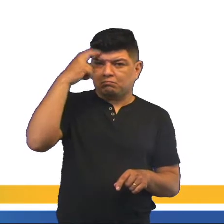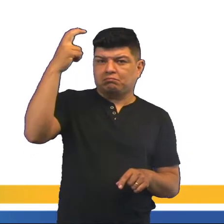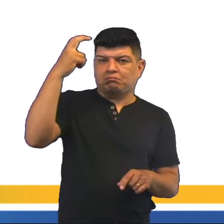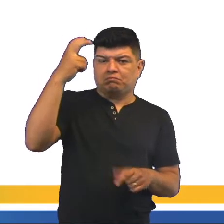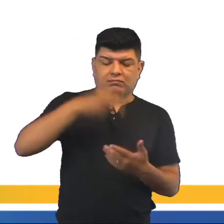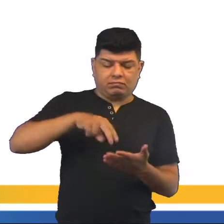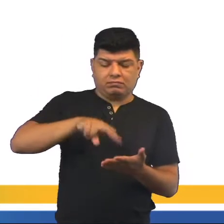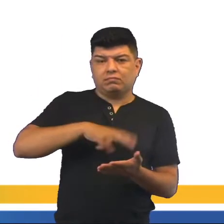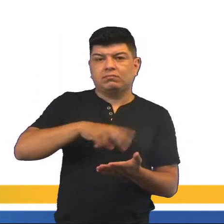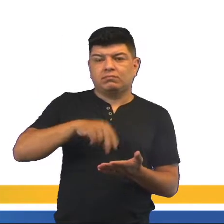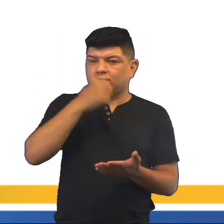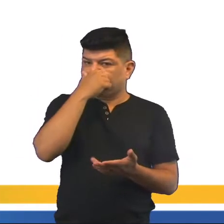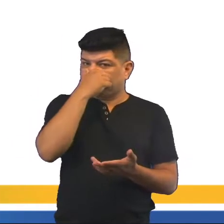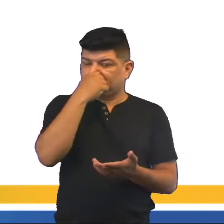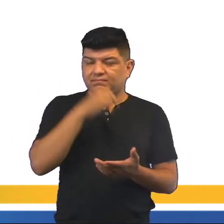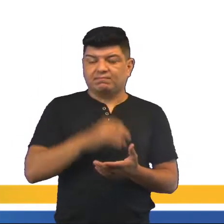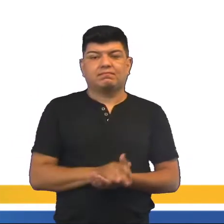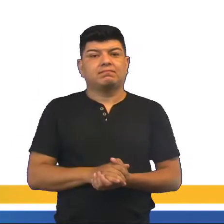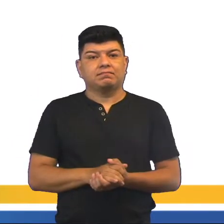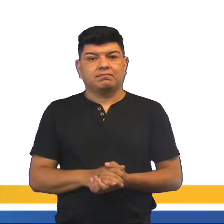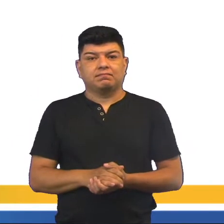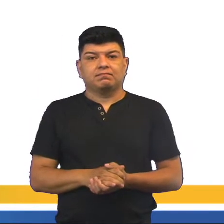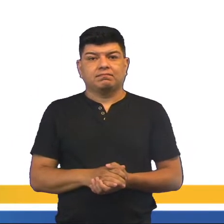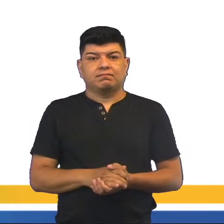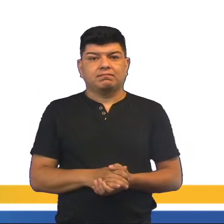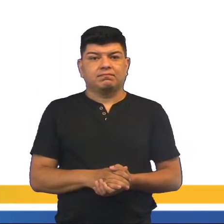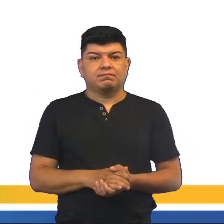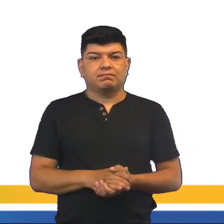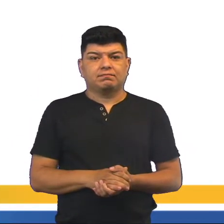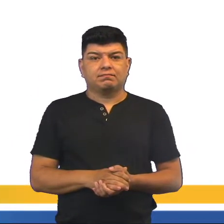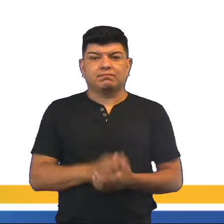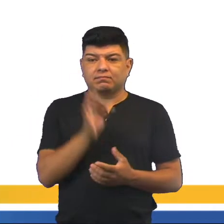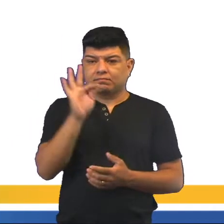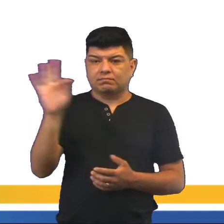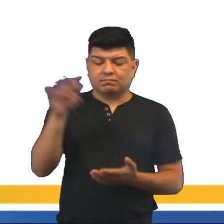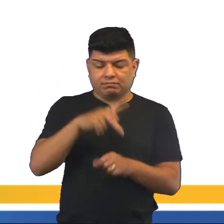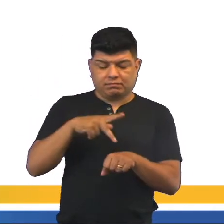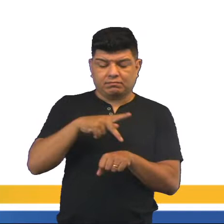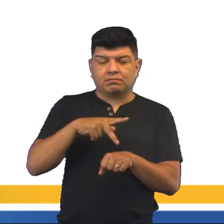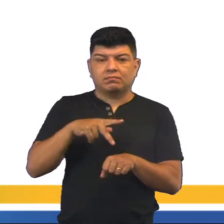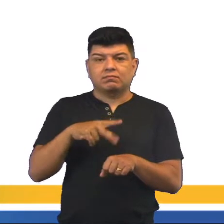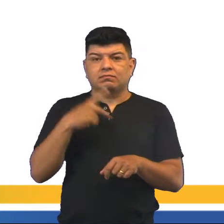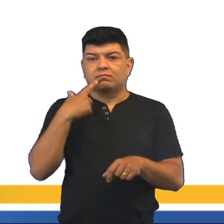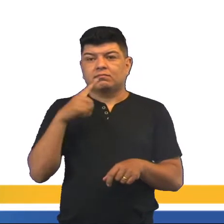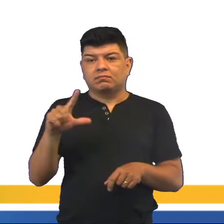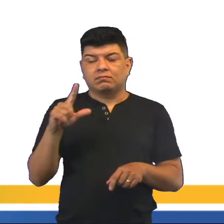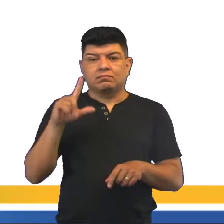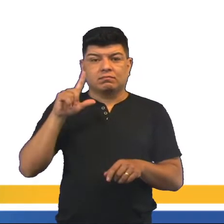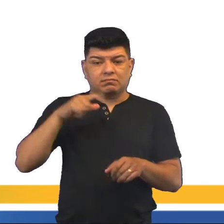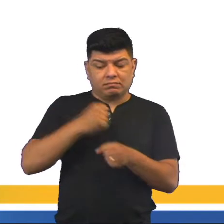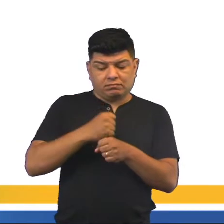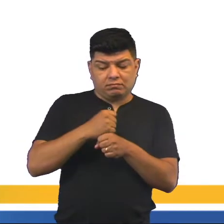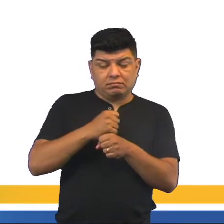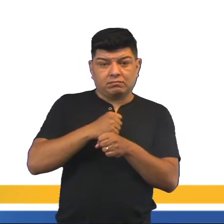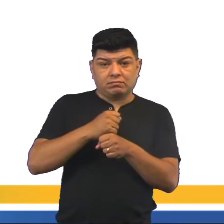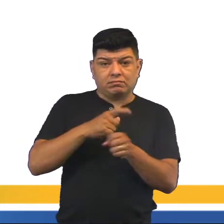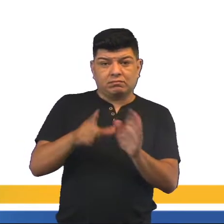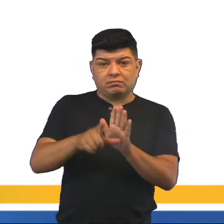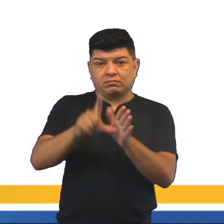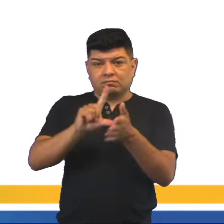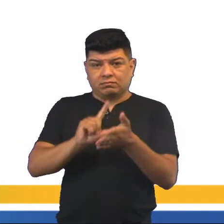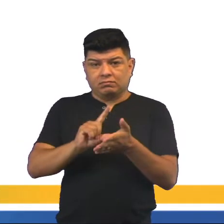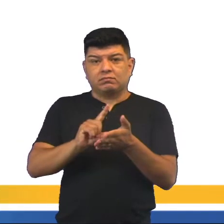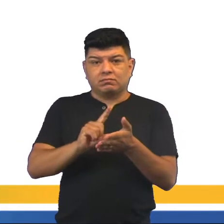Le maître un danseur. Olha só que legal. Aí é do francês. Ou em uns anos antes, né, um mestre